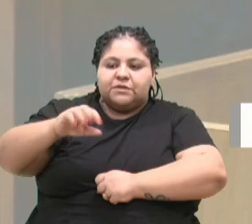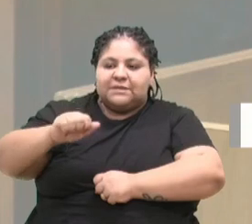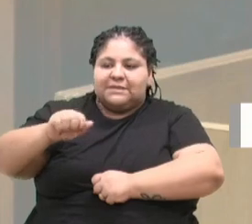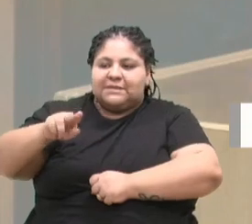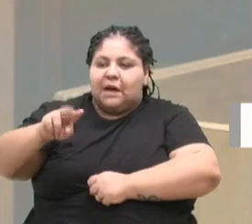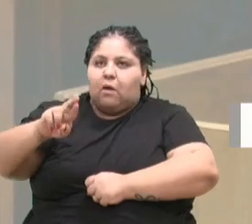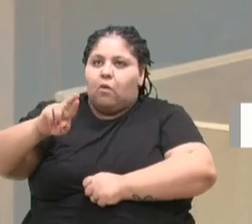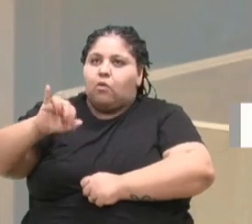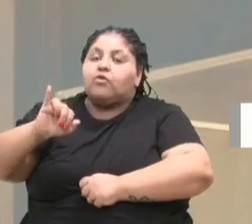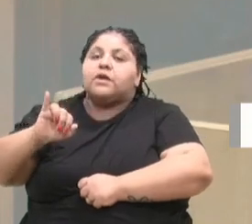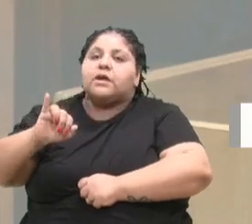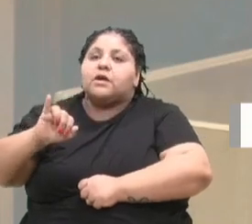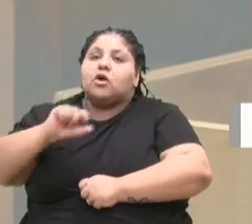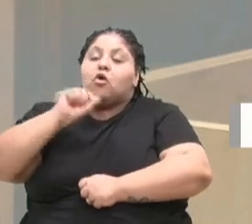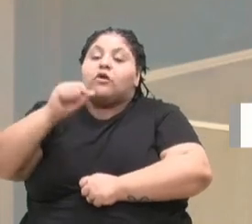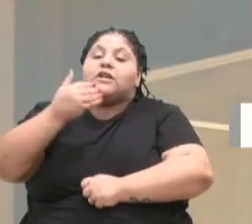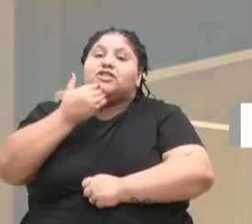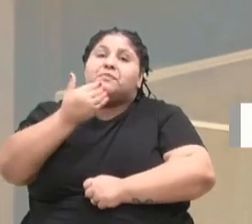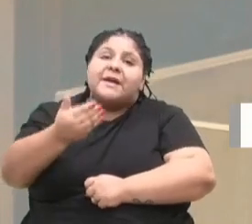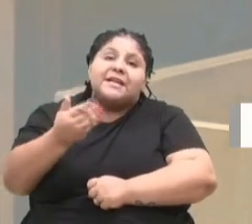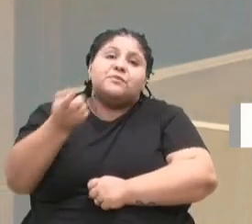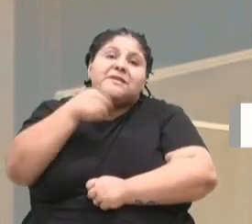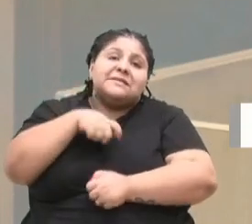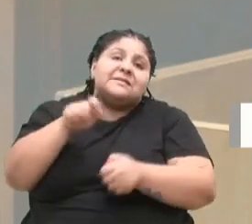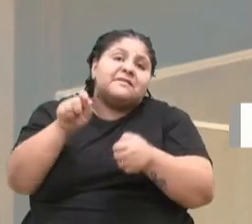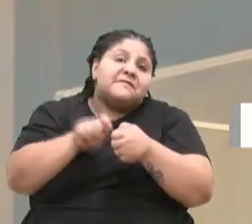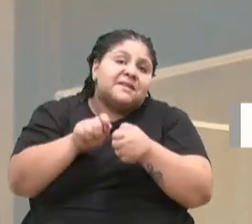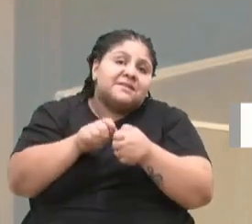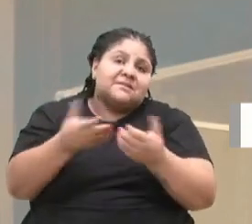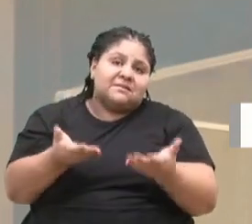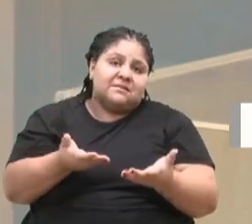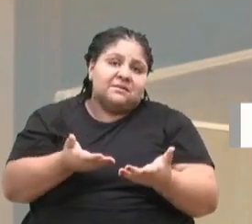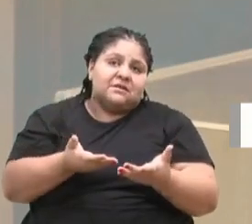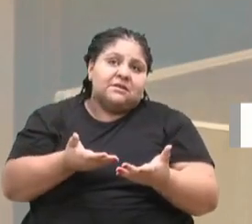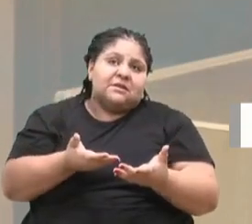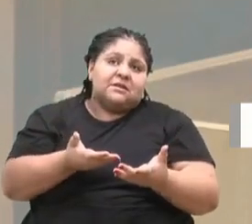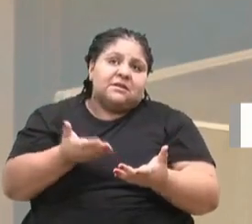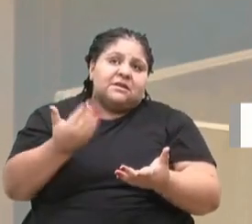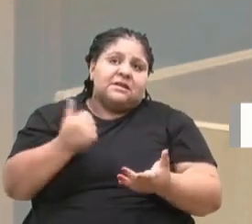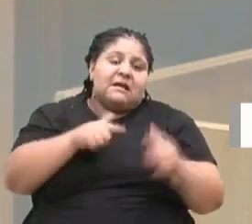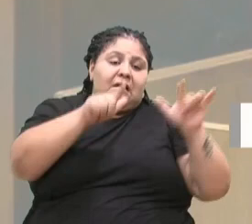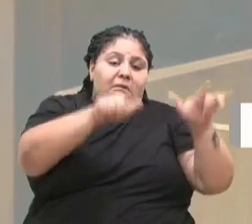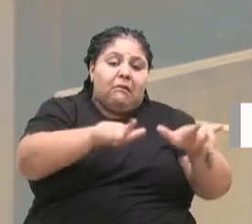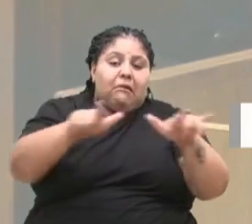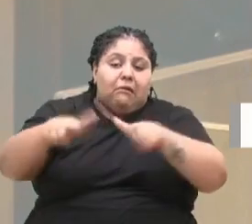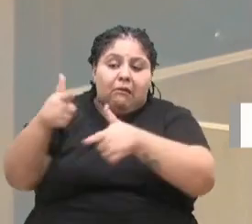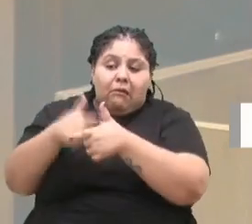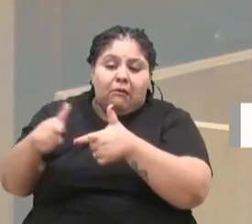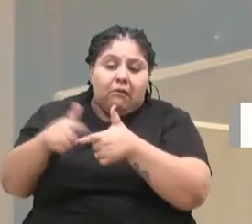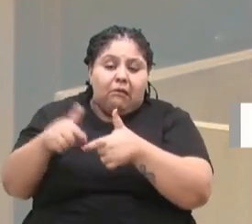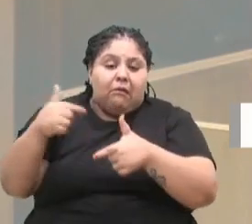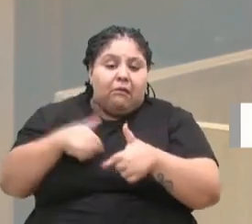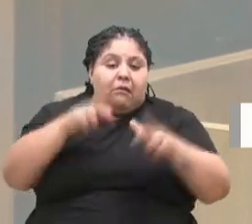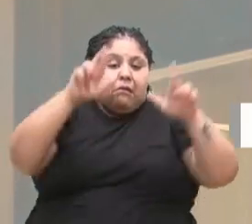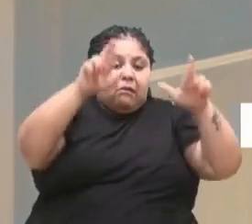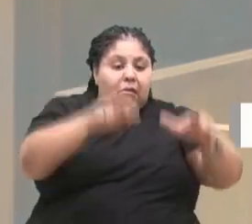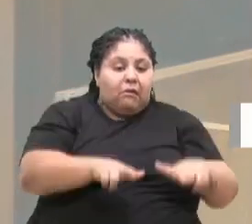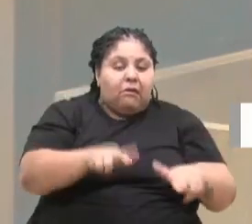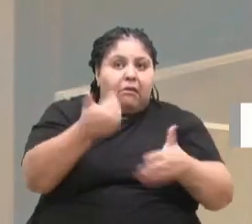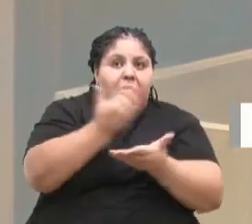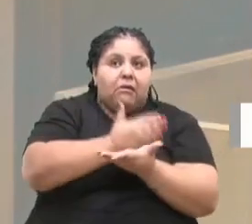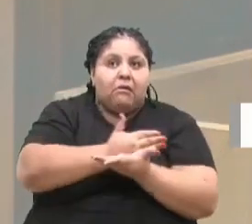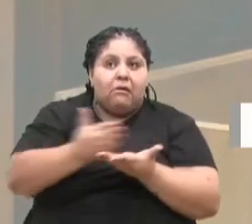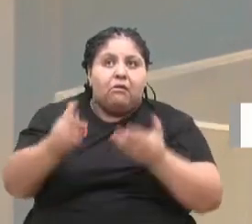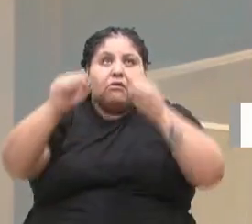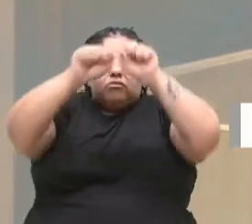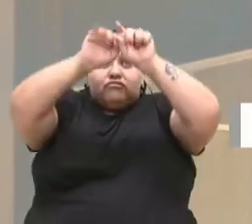Só que o que a gente pede tem que fazer. Eu, lá nos pontos críticos da minha região, vereador Rafael, ontem eu estava com medo porque começou a ficar o céu